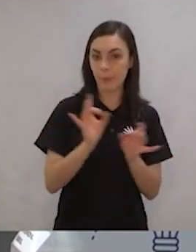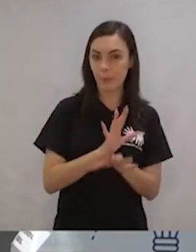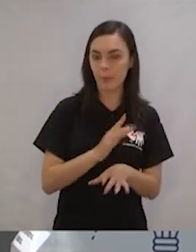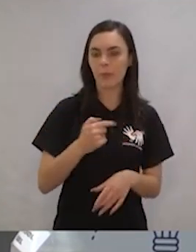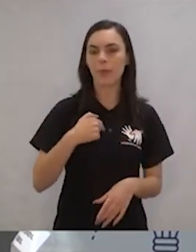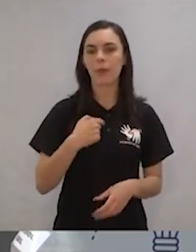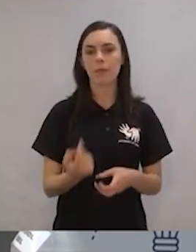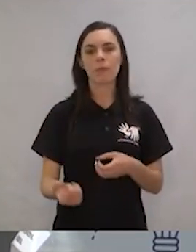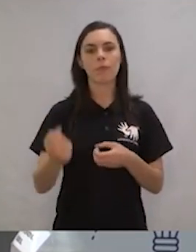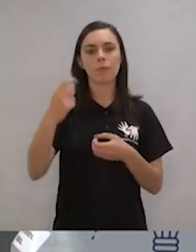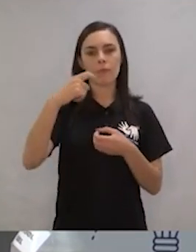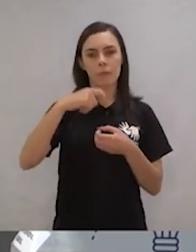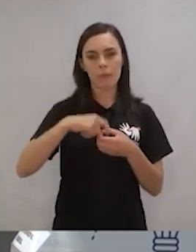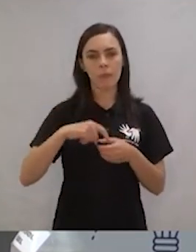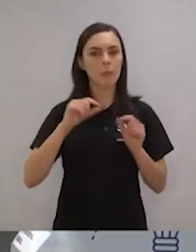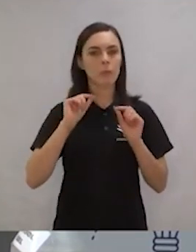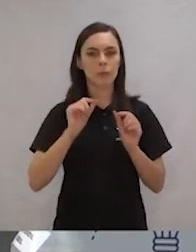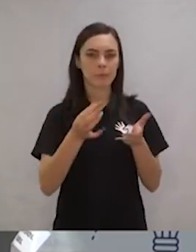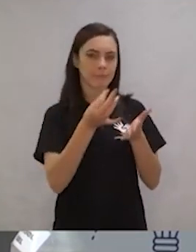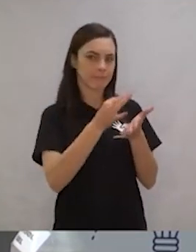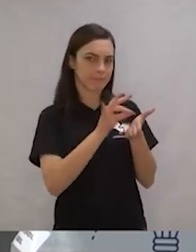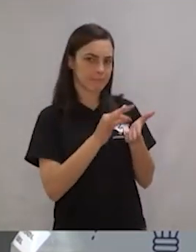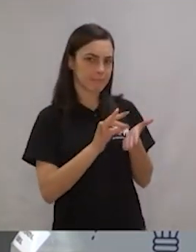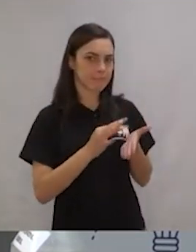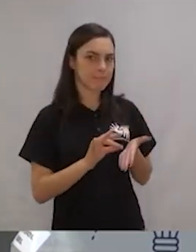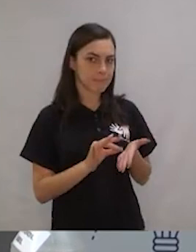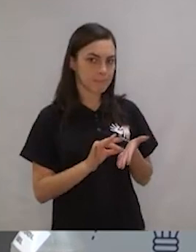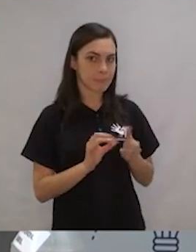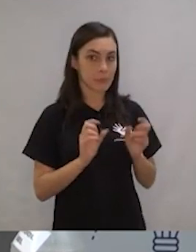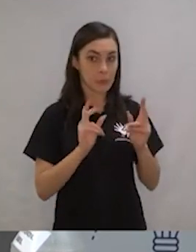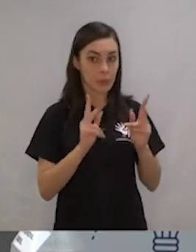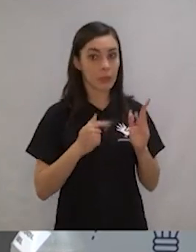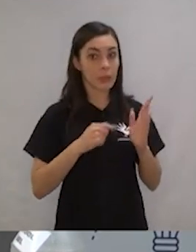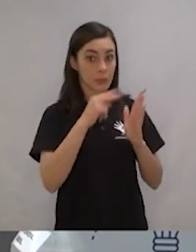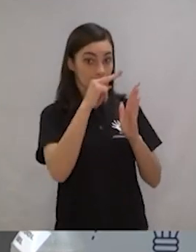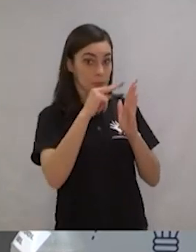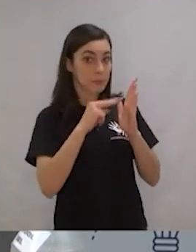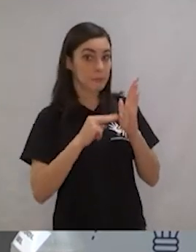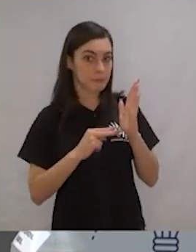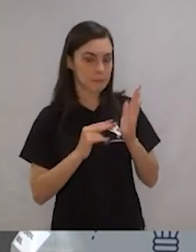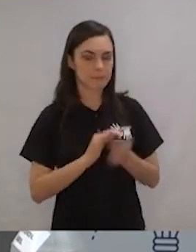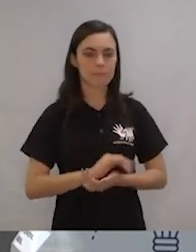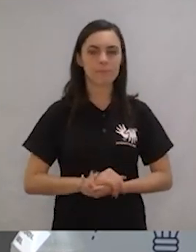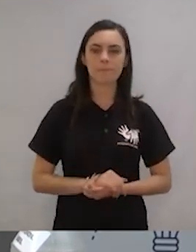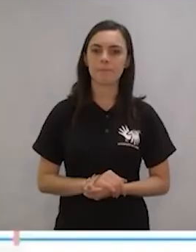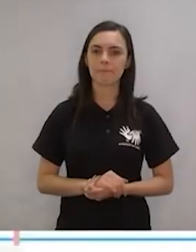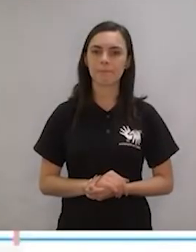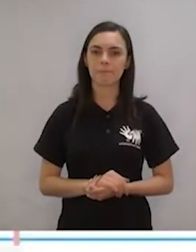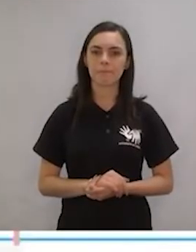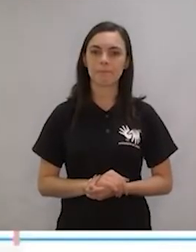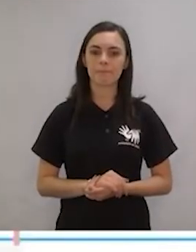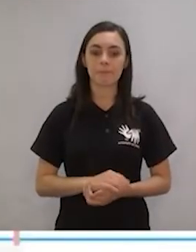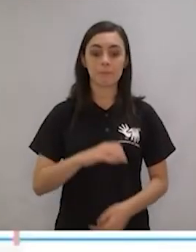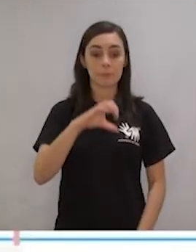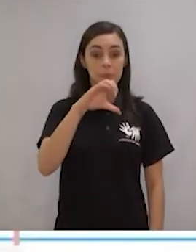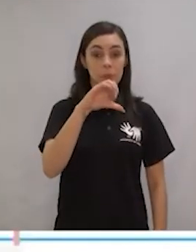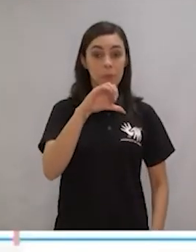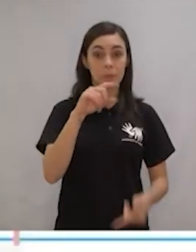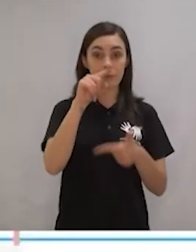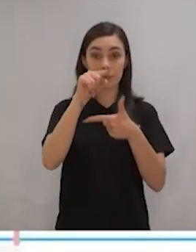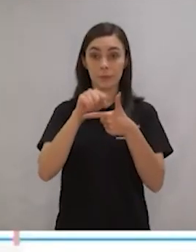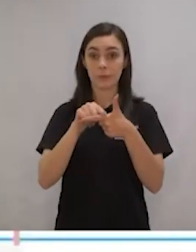a professora retorna para fazer a correção. Vou ler para vocês.